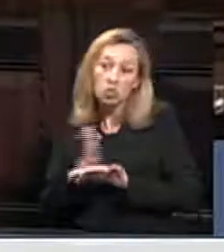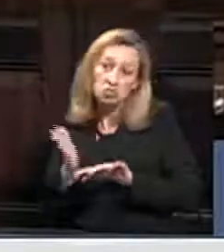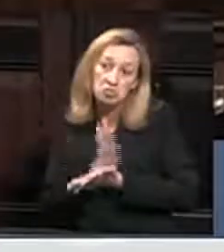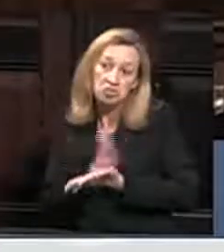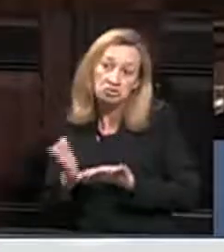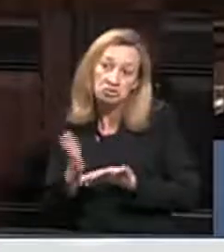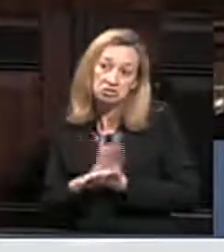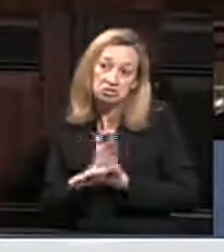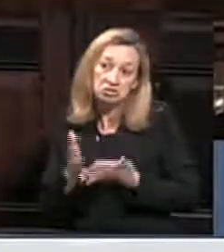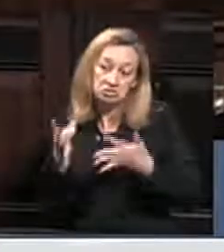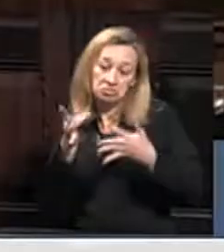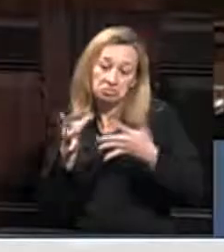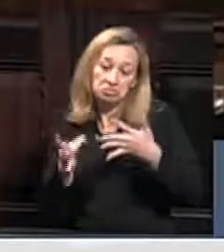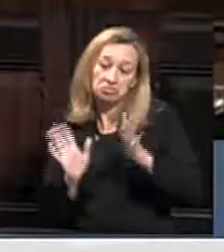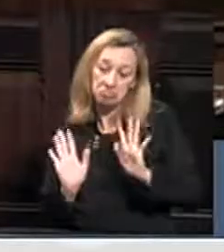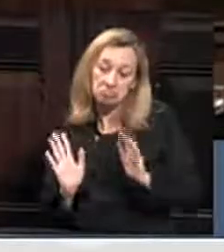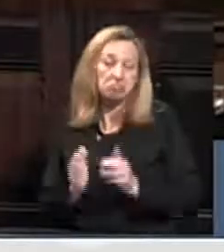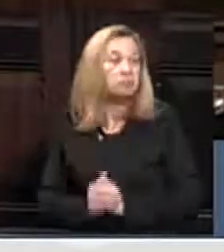delas.